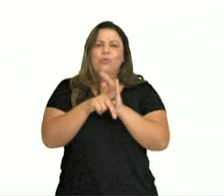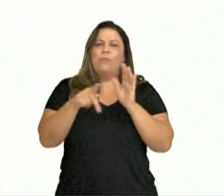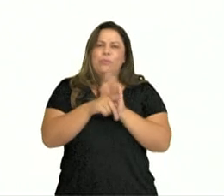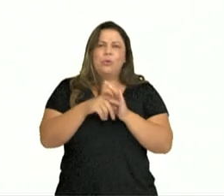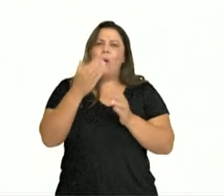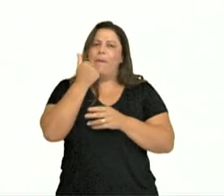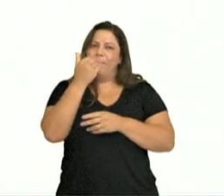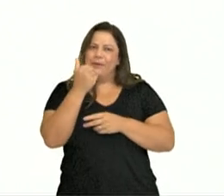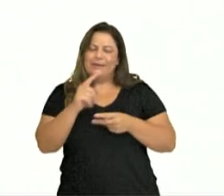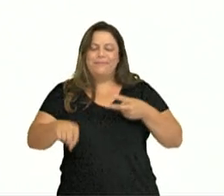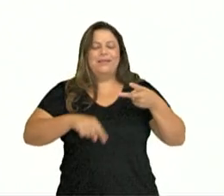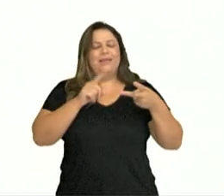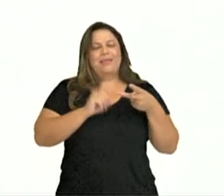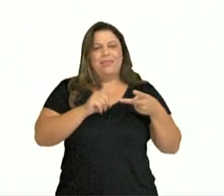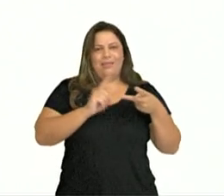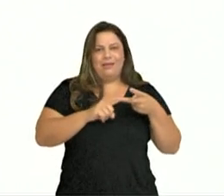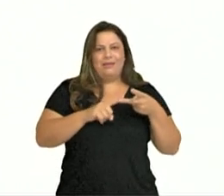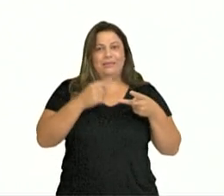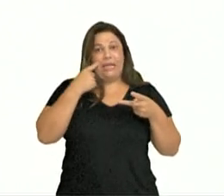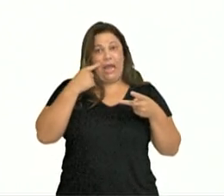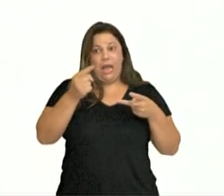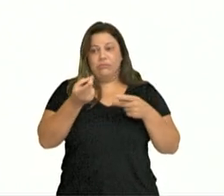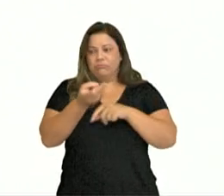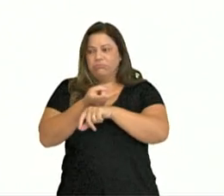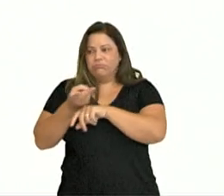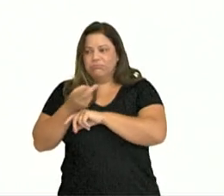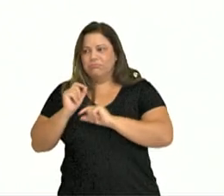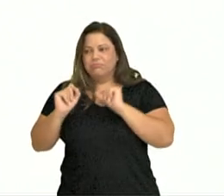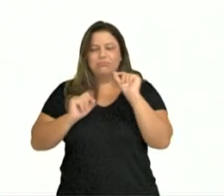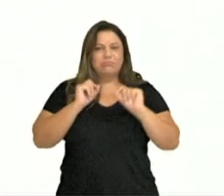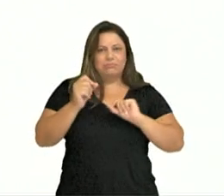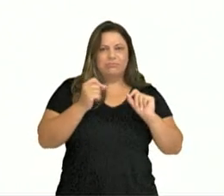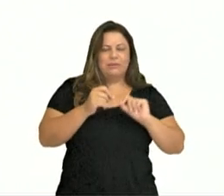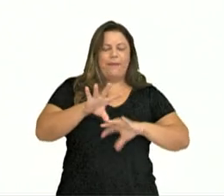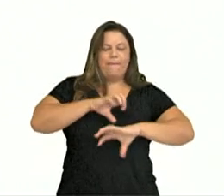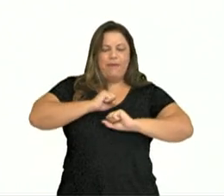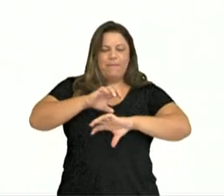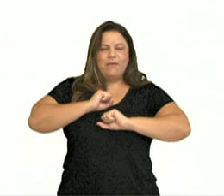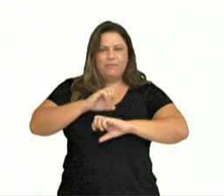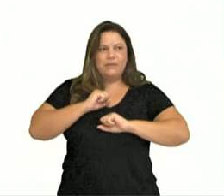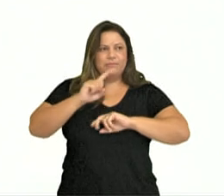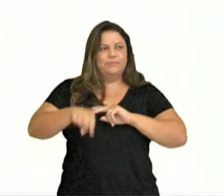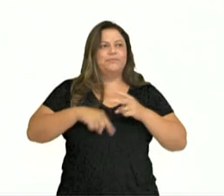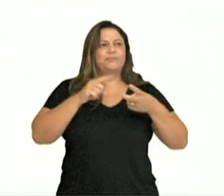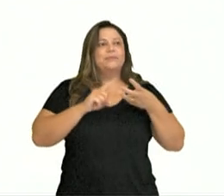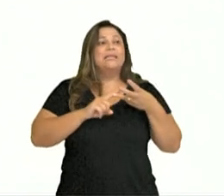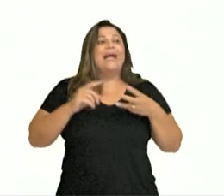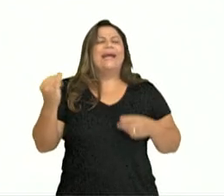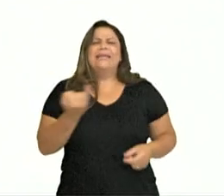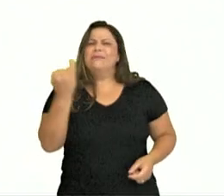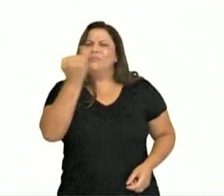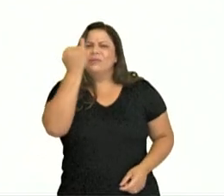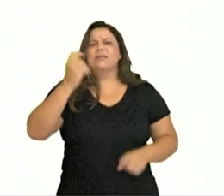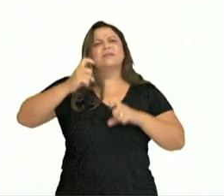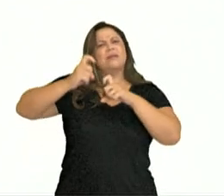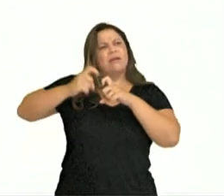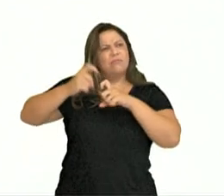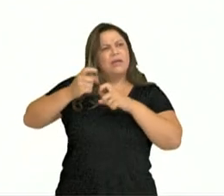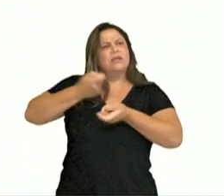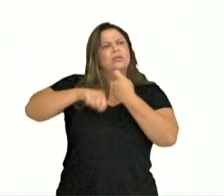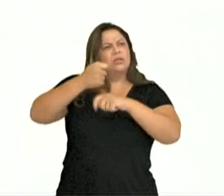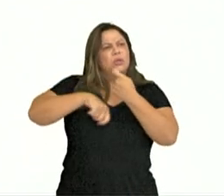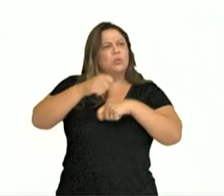produzir seu próprio alimento e não conseguem produzir, fazendo então a absorção, a importância médica, econômica